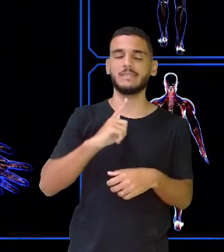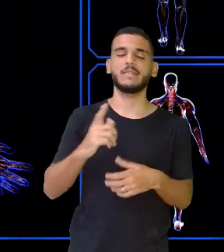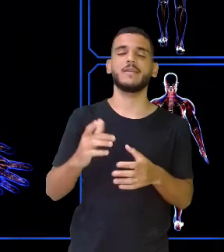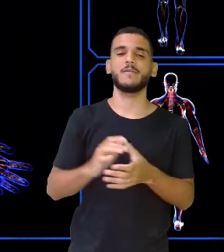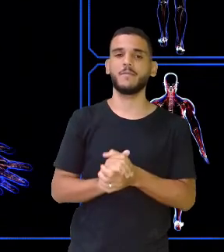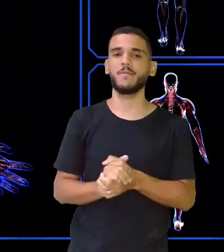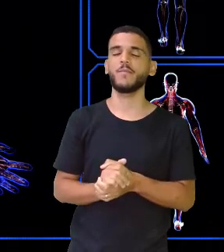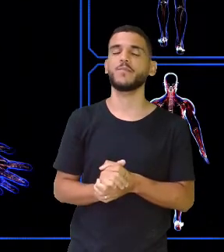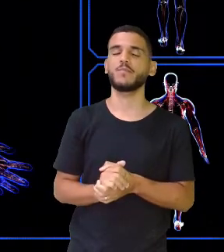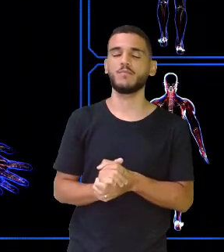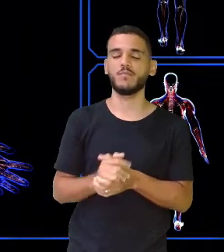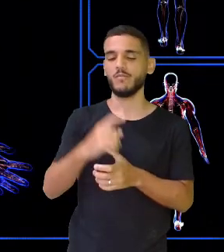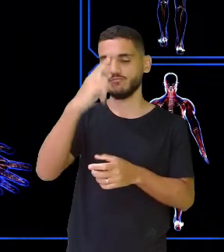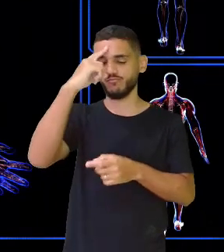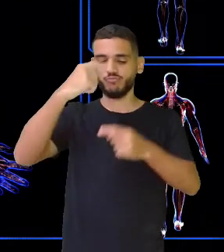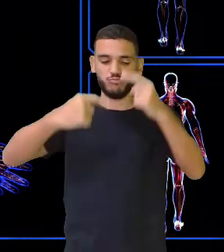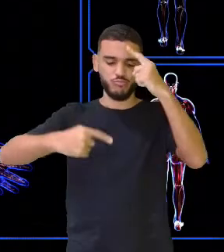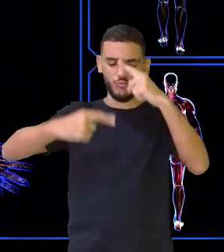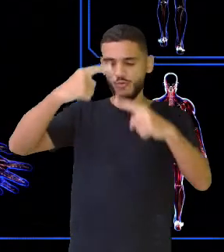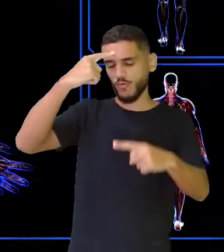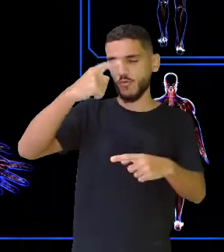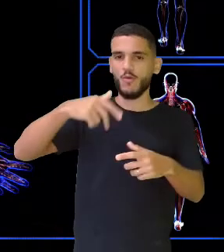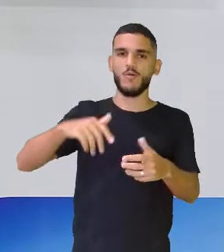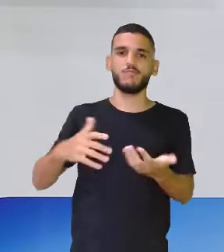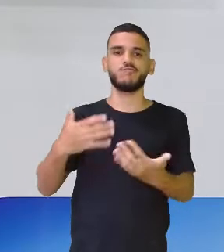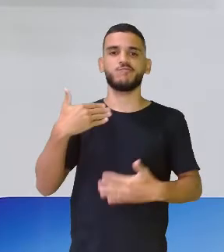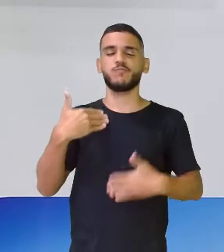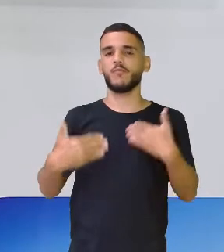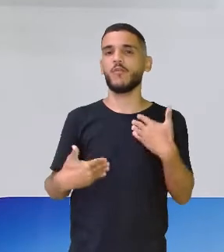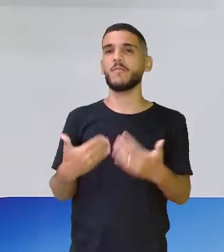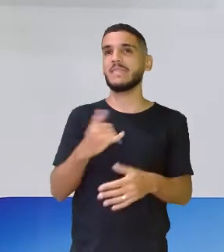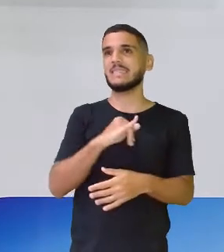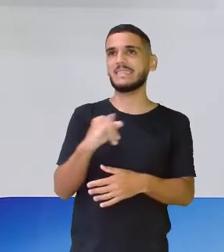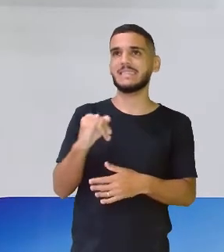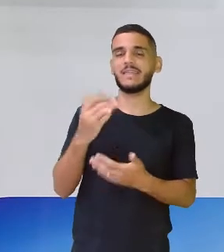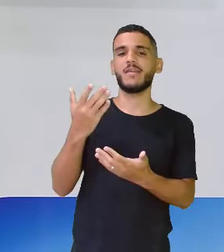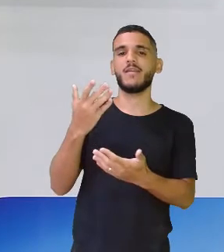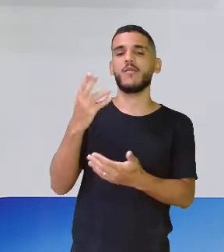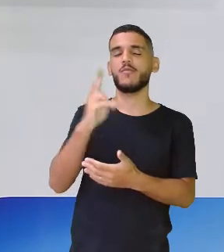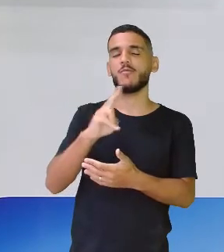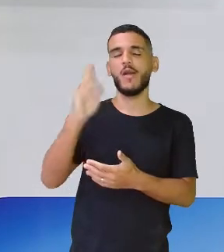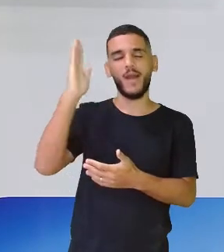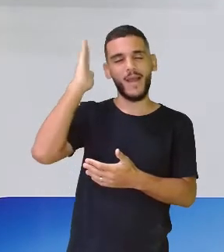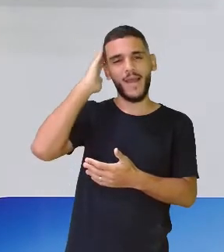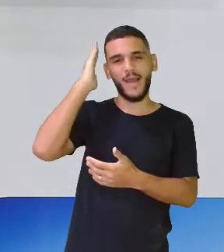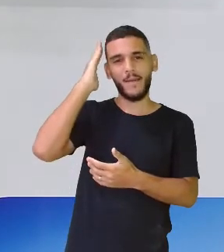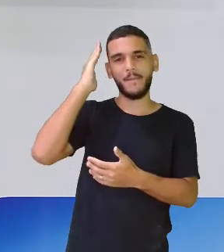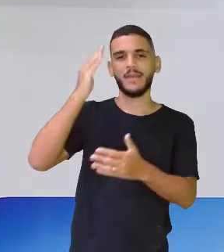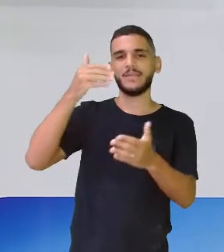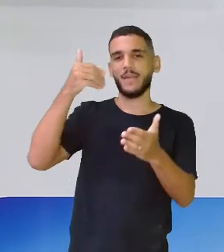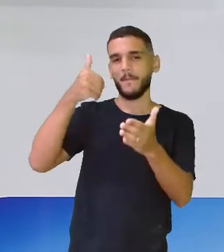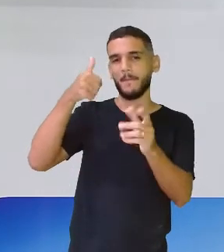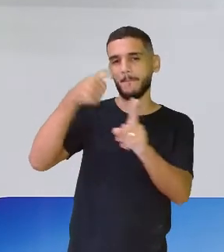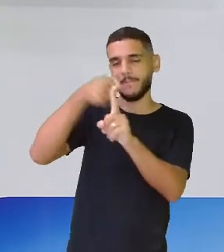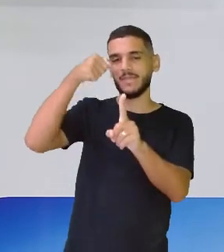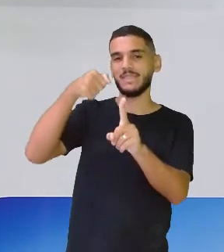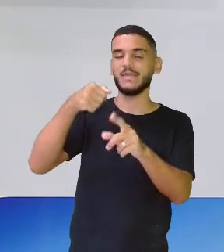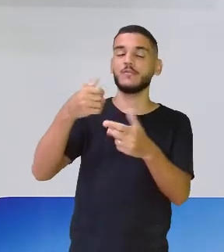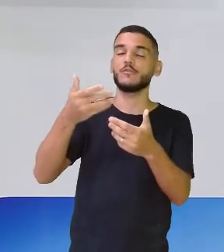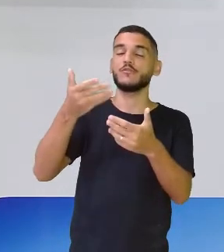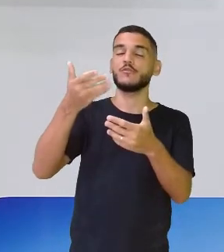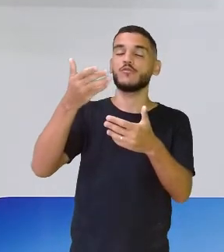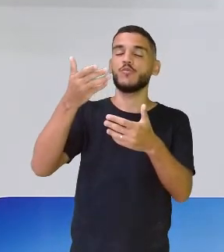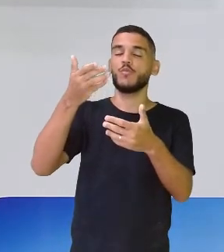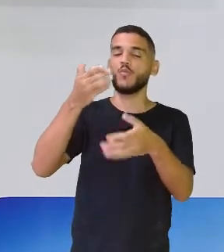o corpo, viu? Então, muito, muito cuidado quando tiver qualquer pancada na cabeça ou atrás, essa parte de trás da cabeça, porque pode comprometer